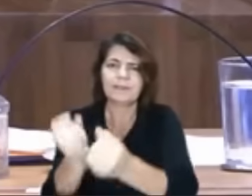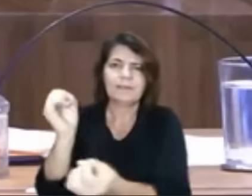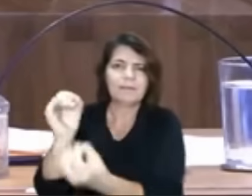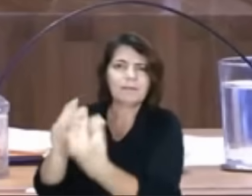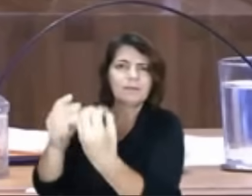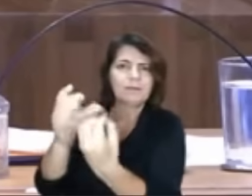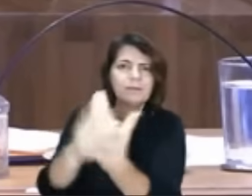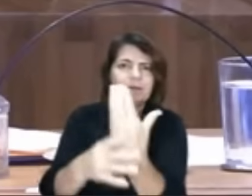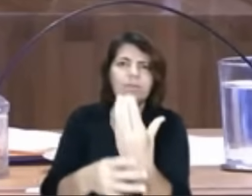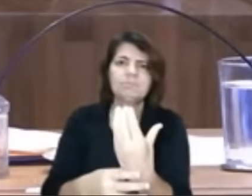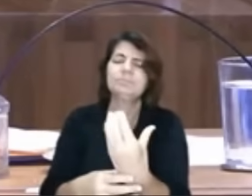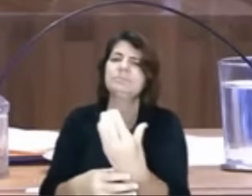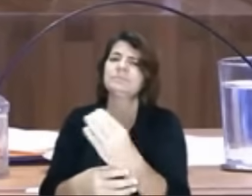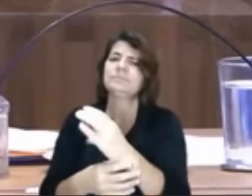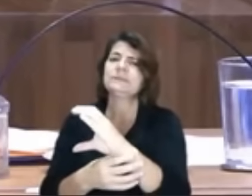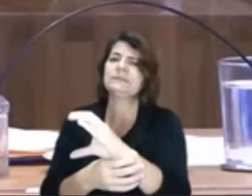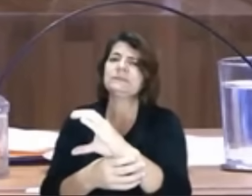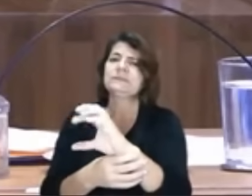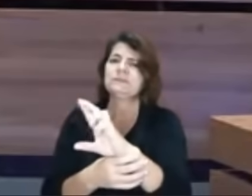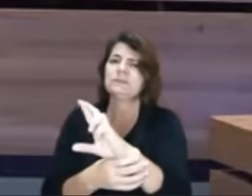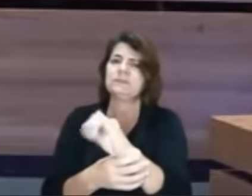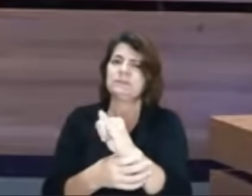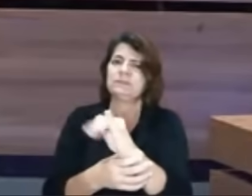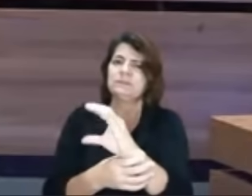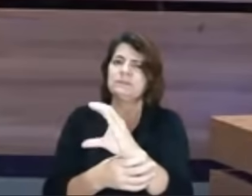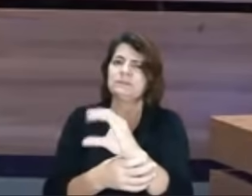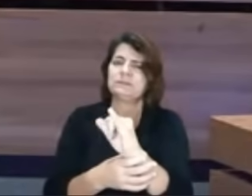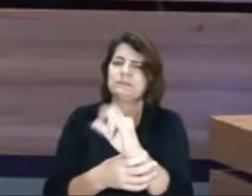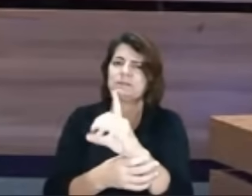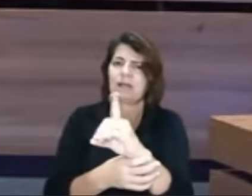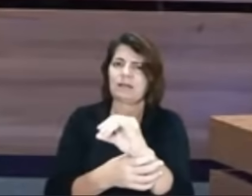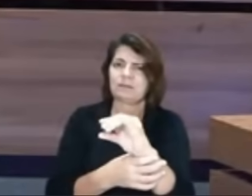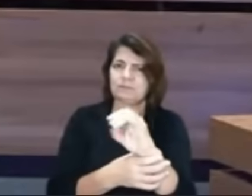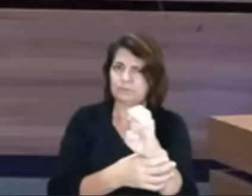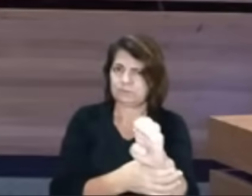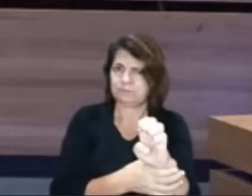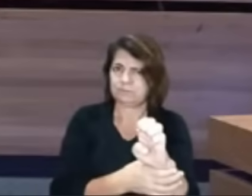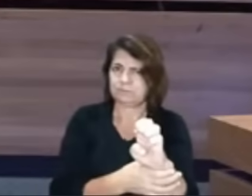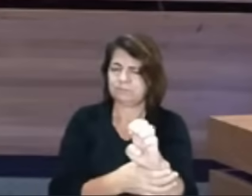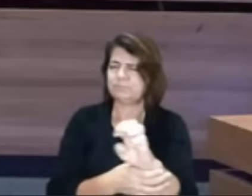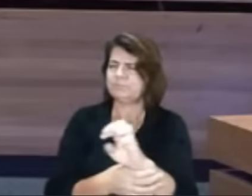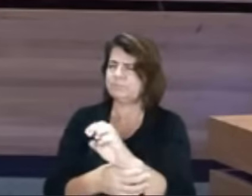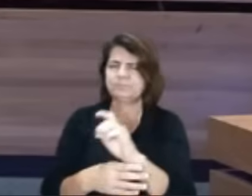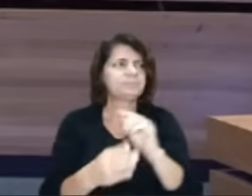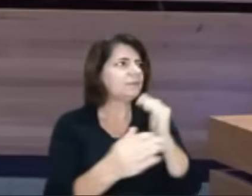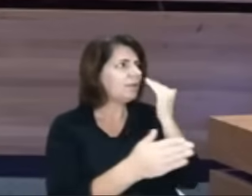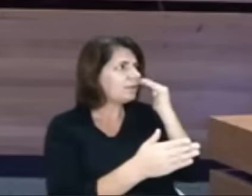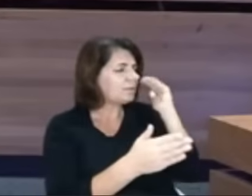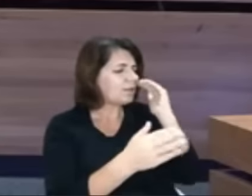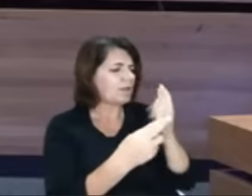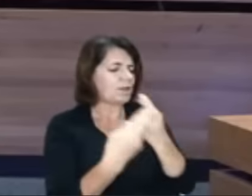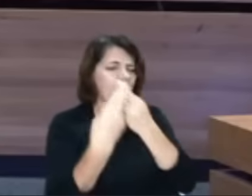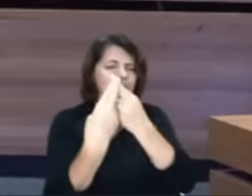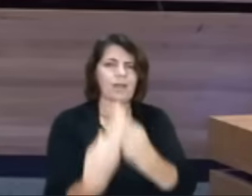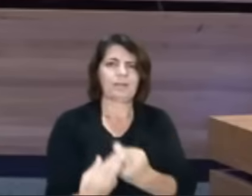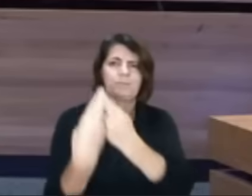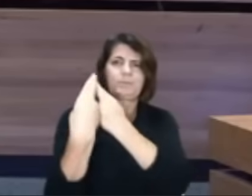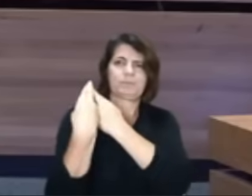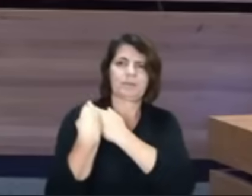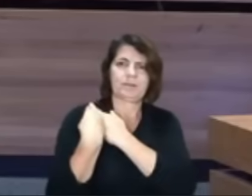ter problema Entendi então todo toda a linha de comando estava sob a responsabilidade única do